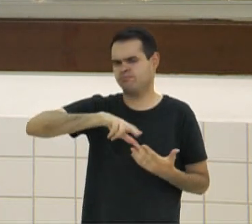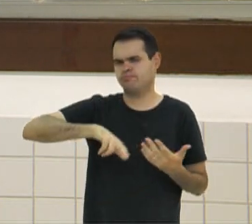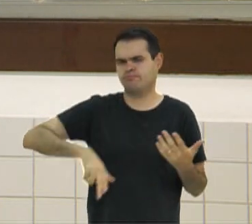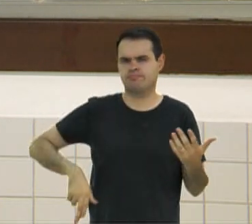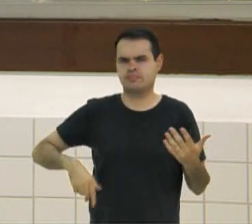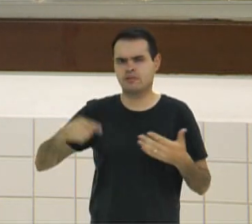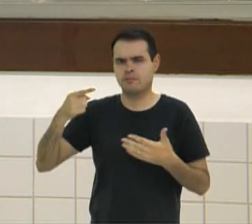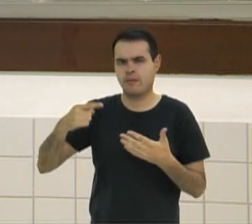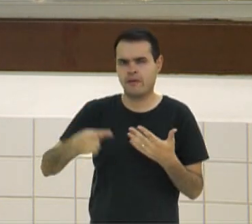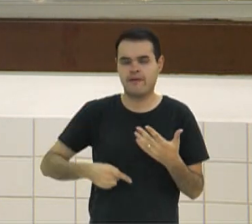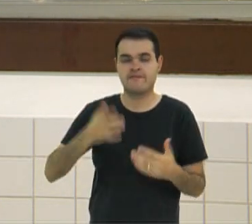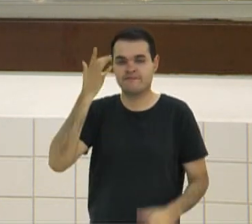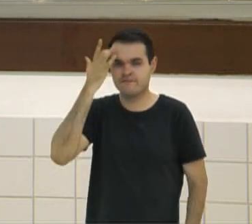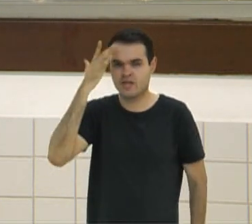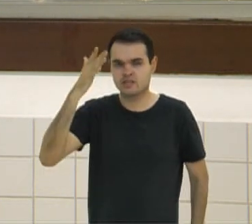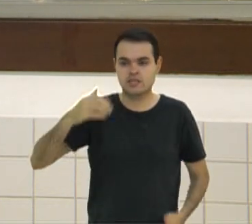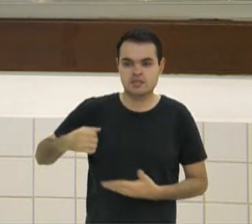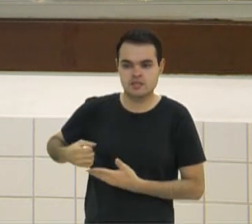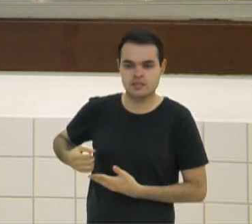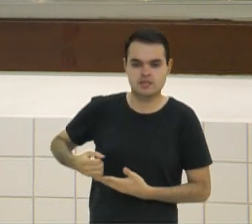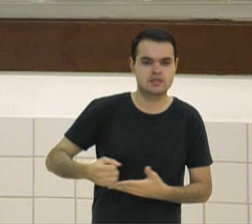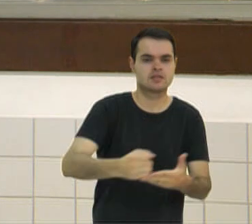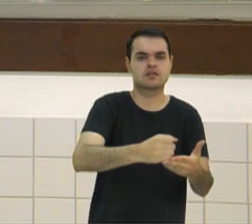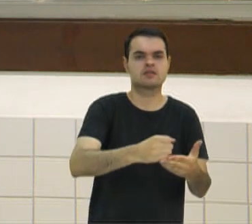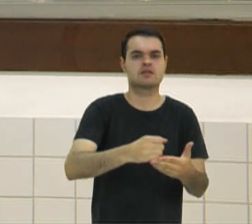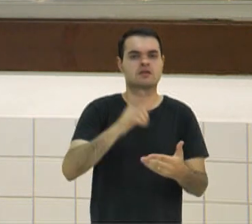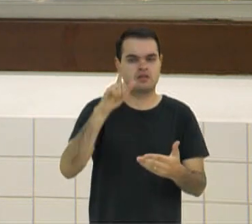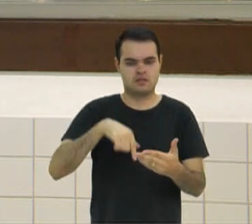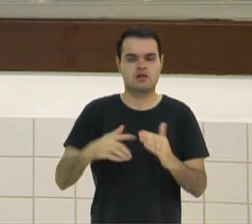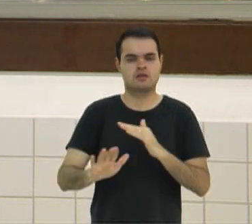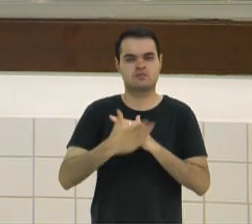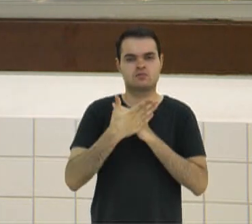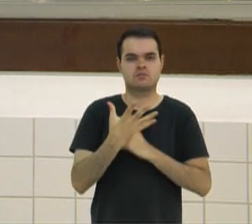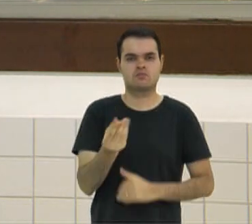que puder facilitar o nosso transporte ajuda bastante.